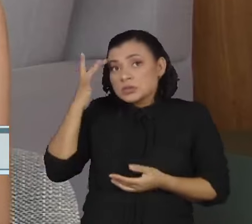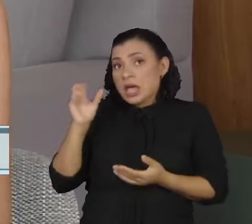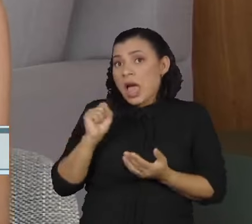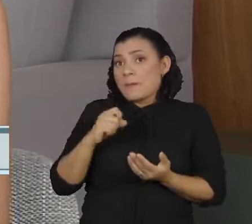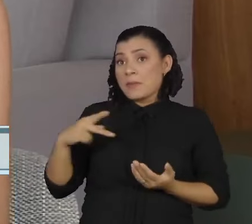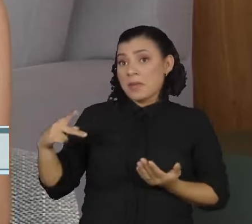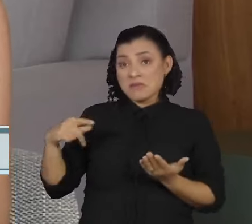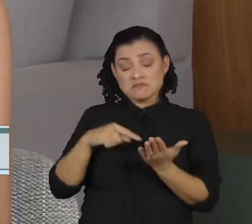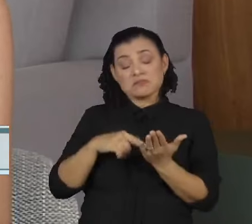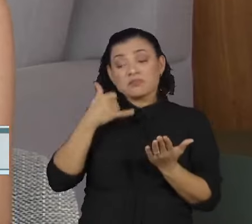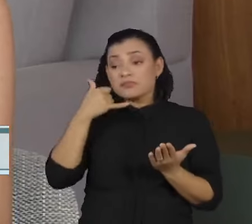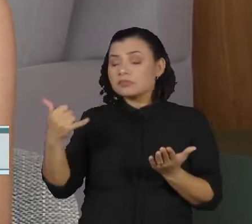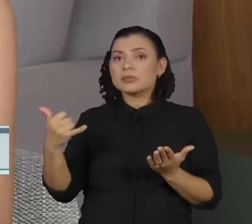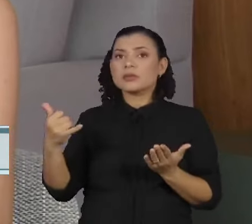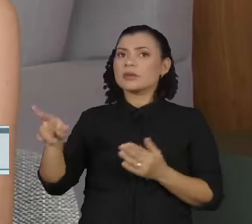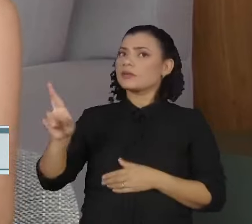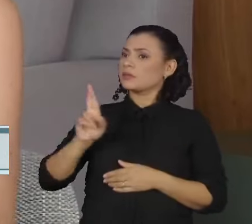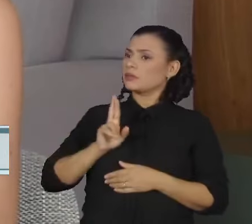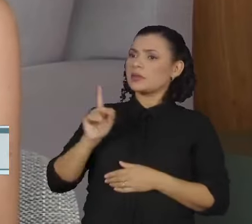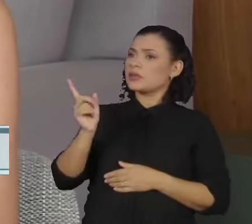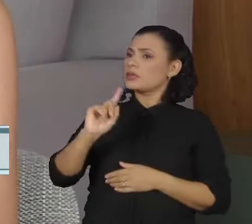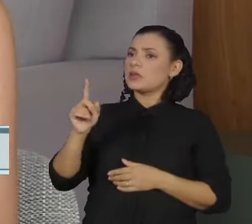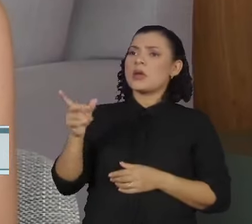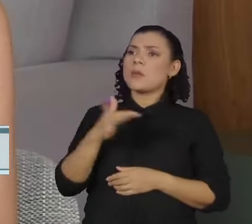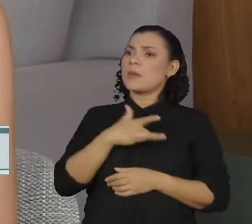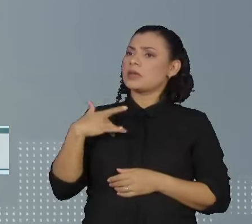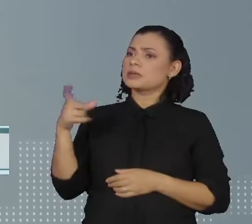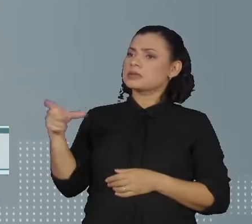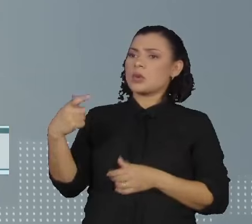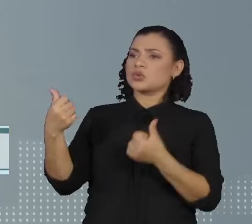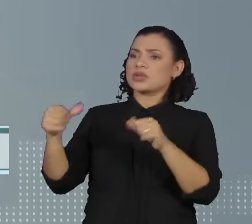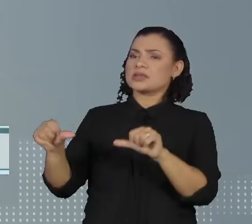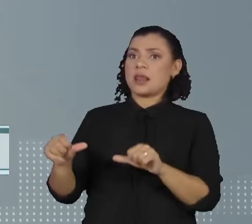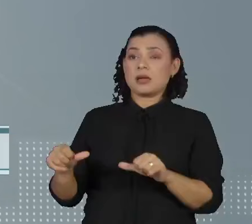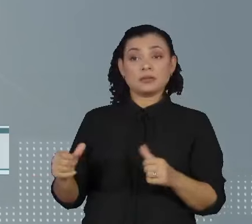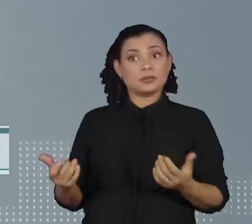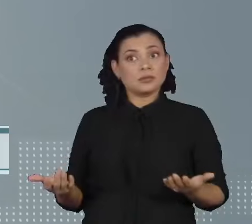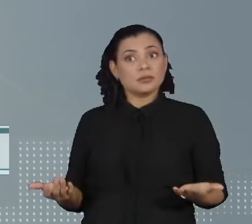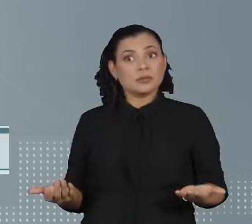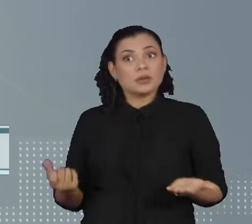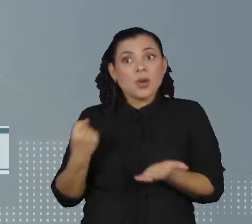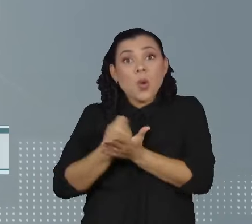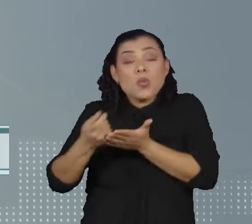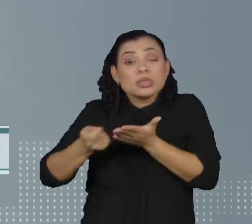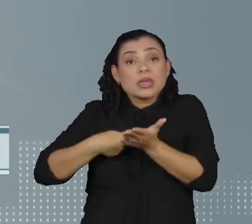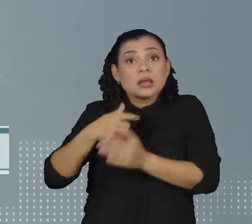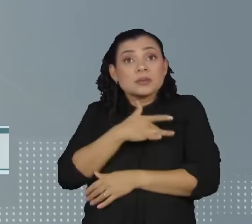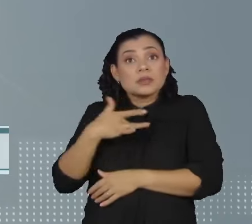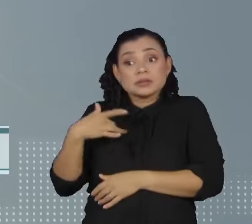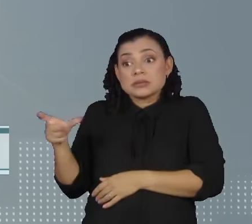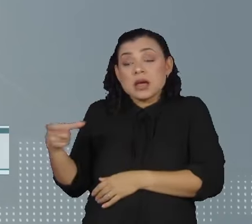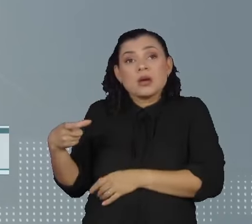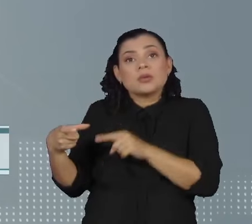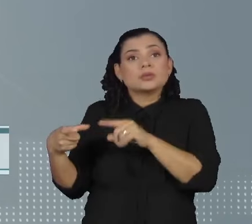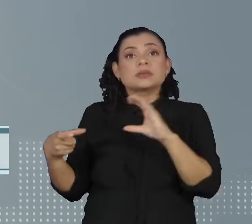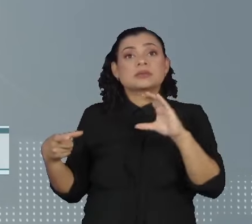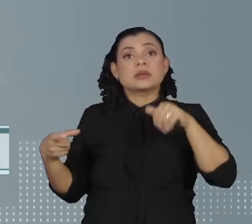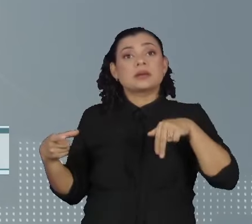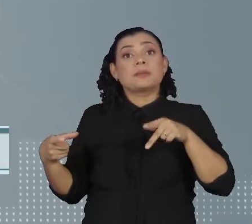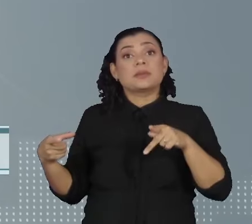aplicativo, liguei na central e aí me disseram não, o plano foi cancelado. O contrato do plano de saúde foi feito com o CNPJ